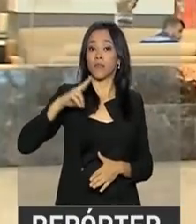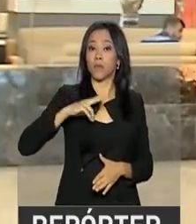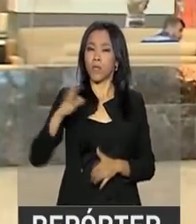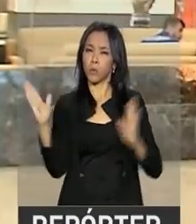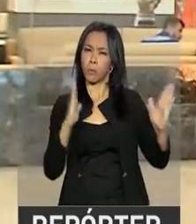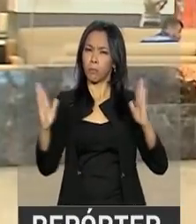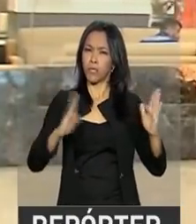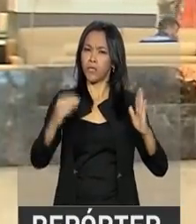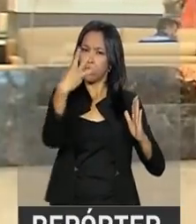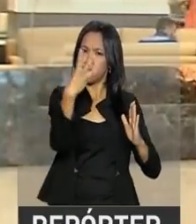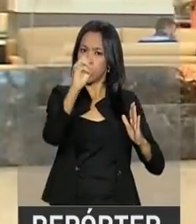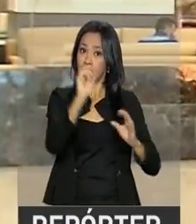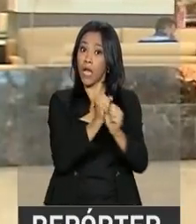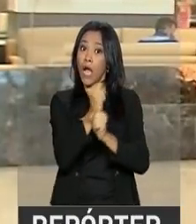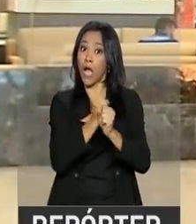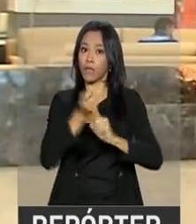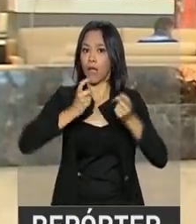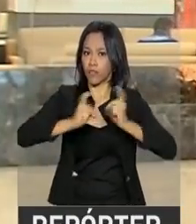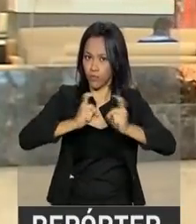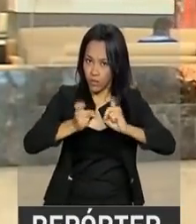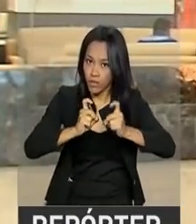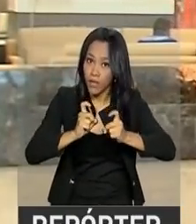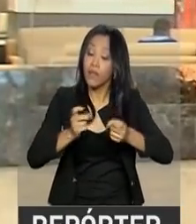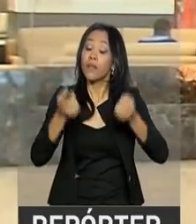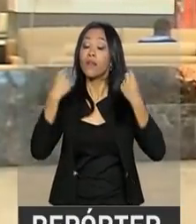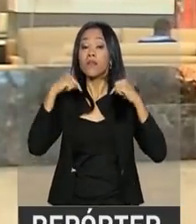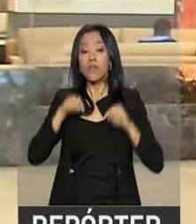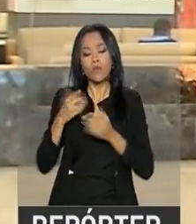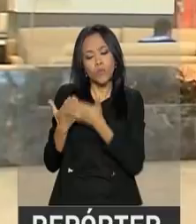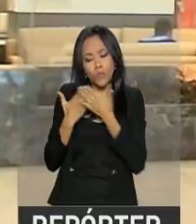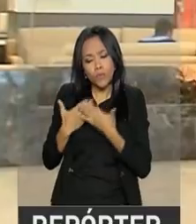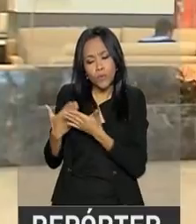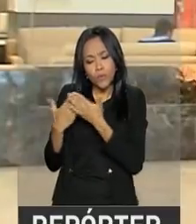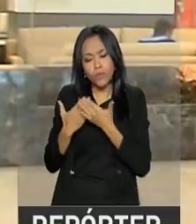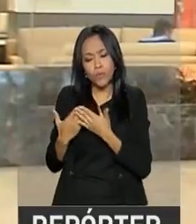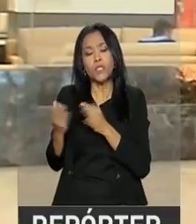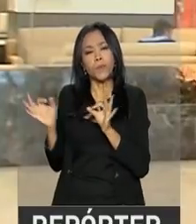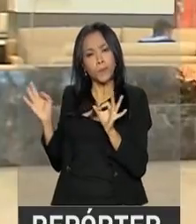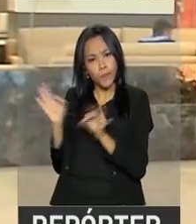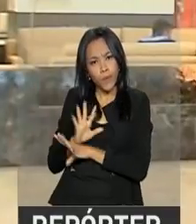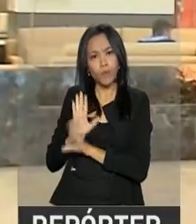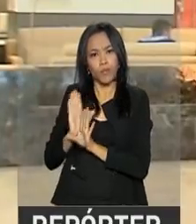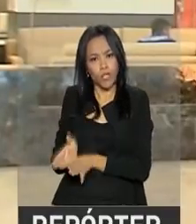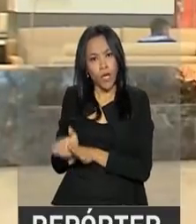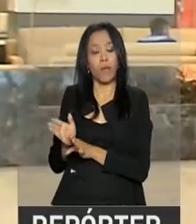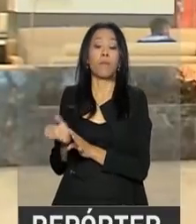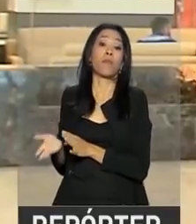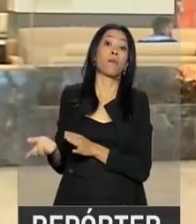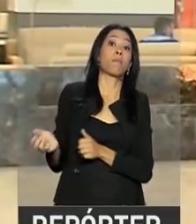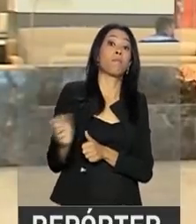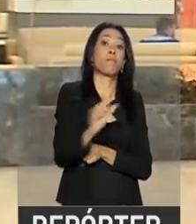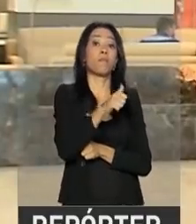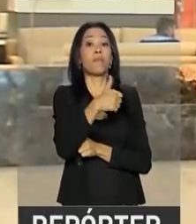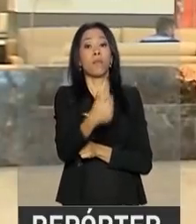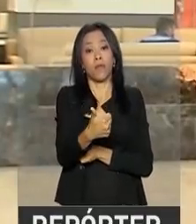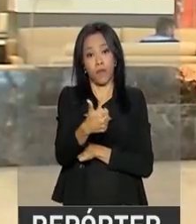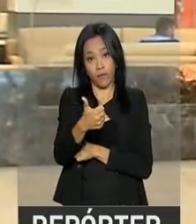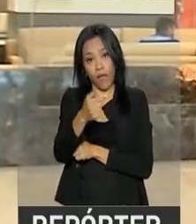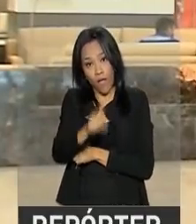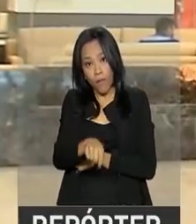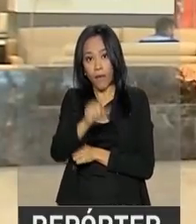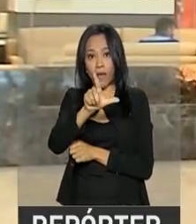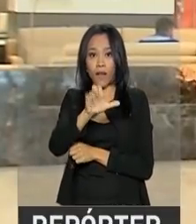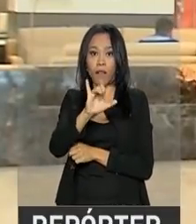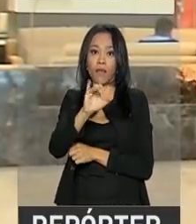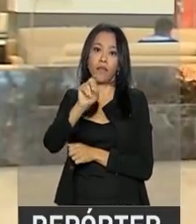30 anos. O estudo para viabilizar o negócio já foi concluído. Este é o primeiro passo para o leilão, que está previsto